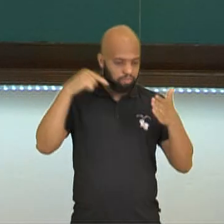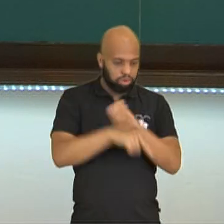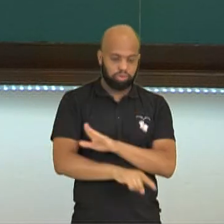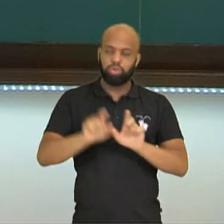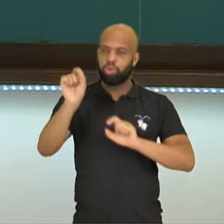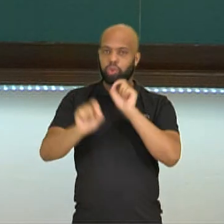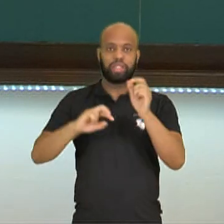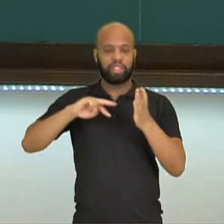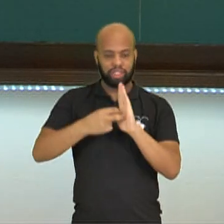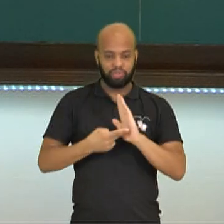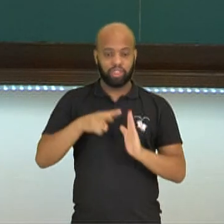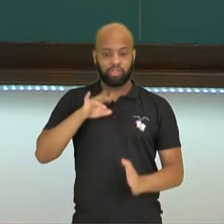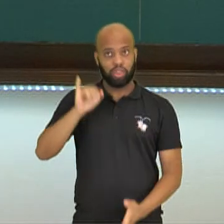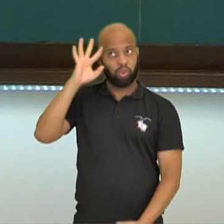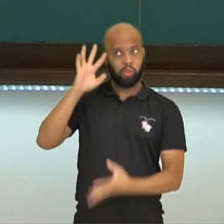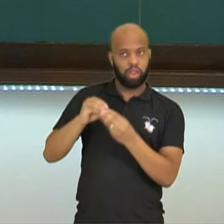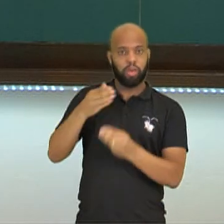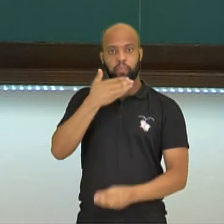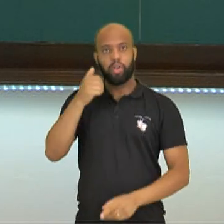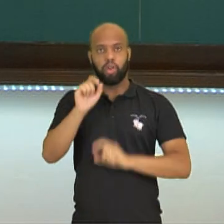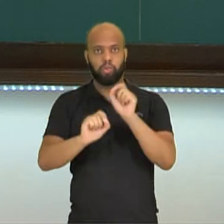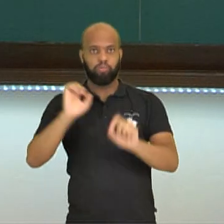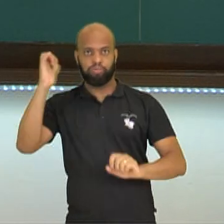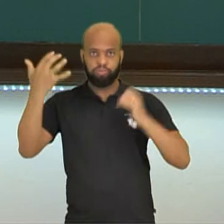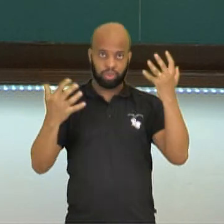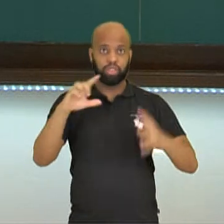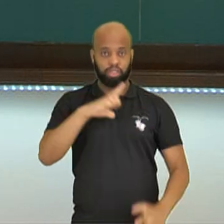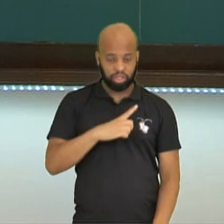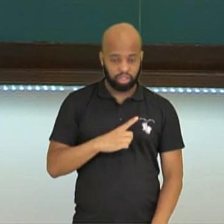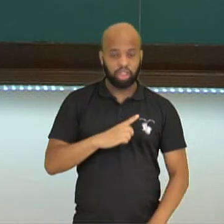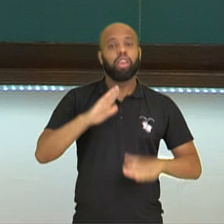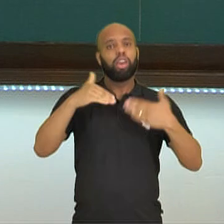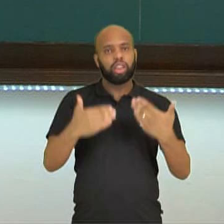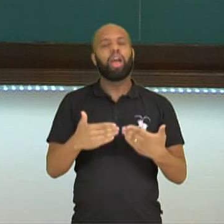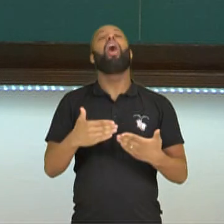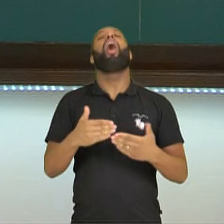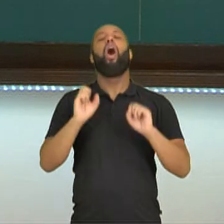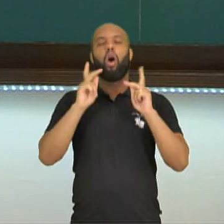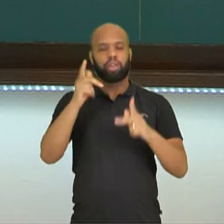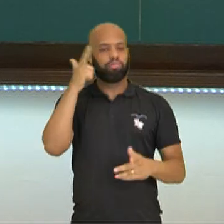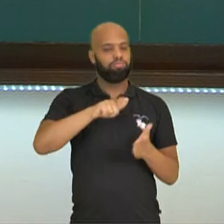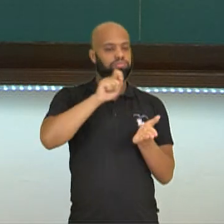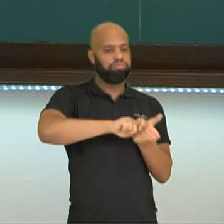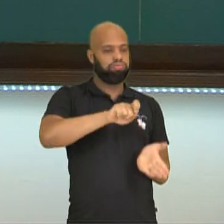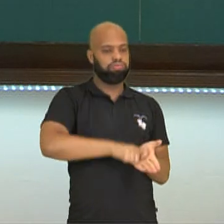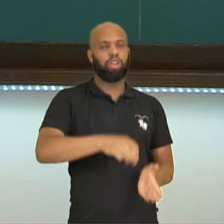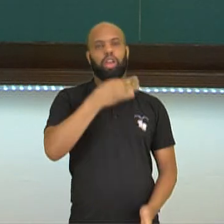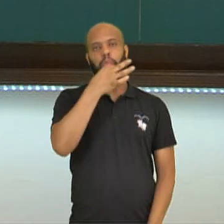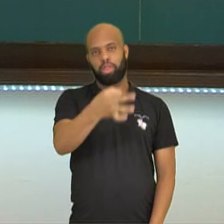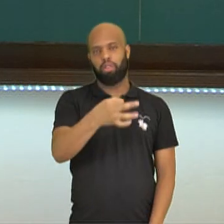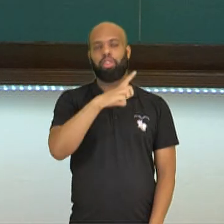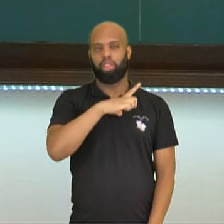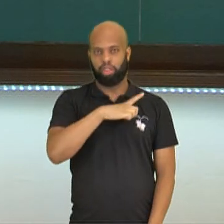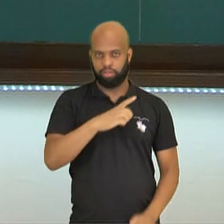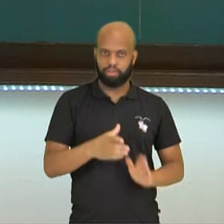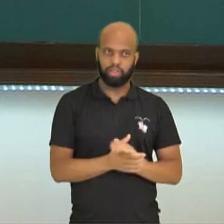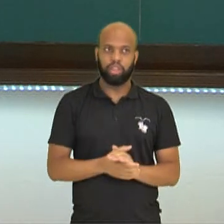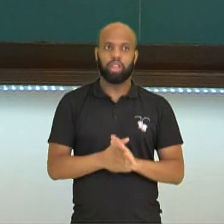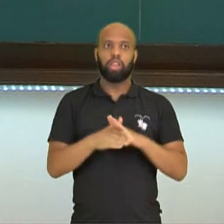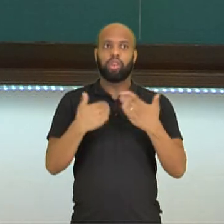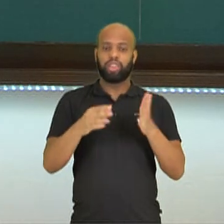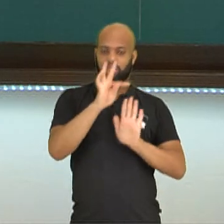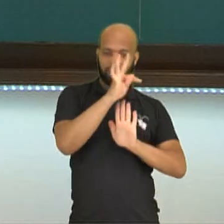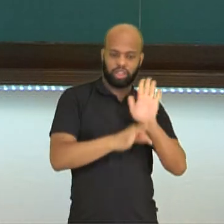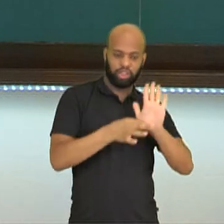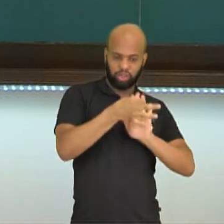trata, entendendo melhor aquilo que está acontecendo ali, aí então você será capaz de dar a sua opinião. Então, o artigo